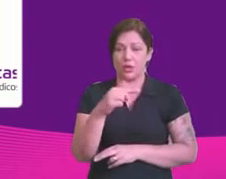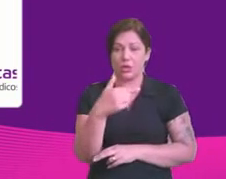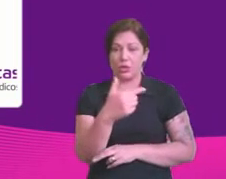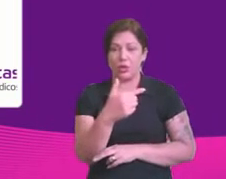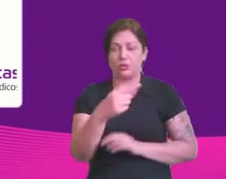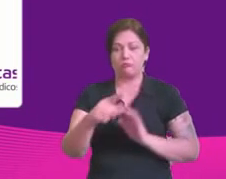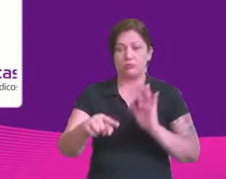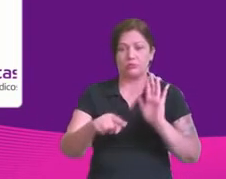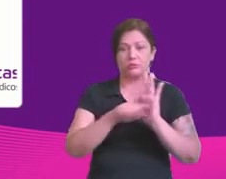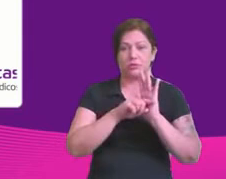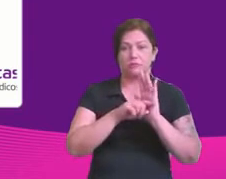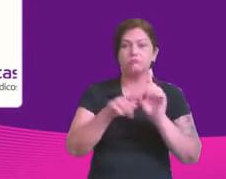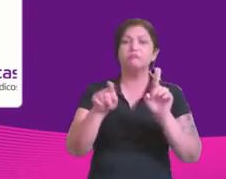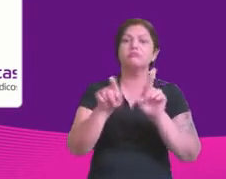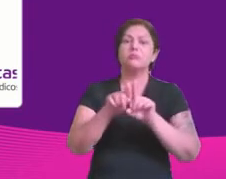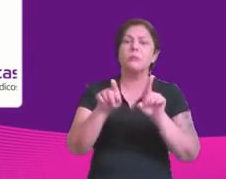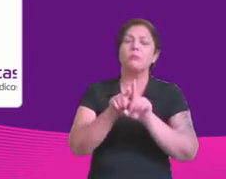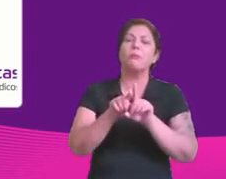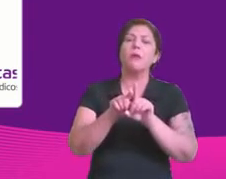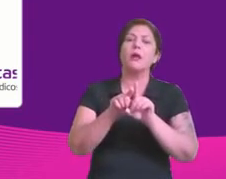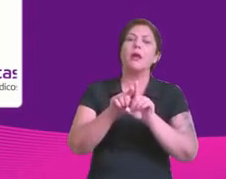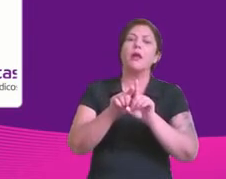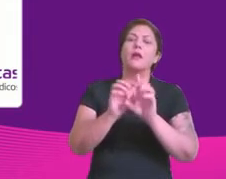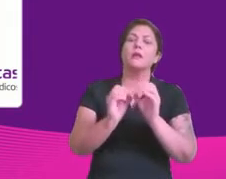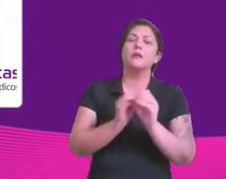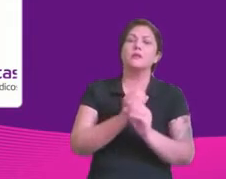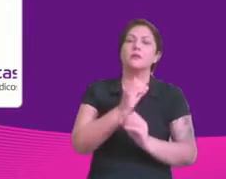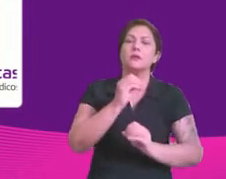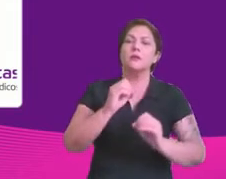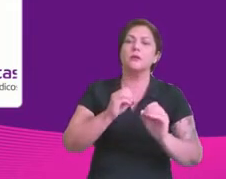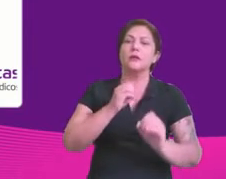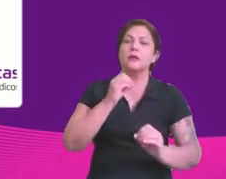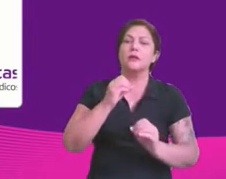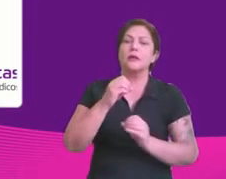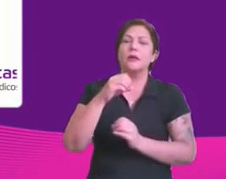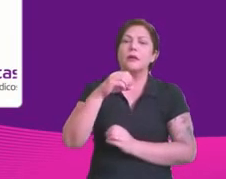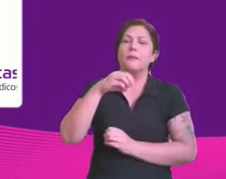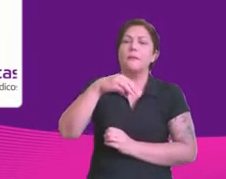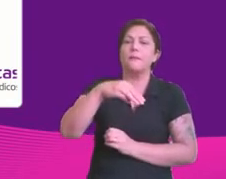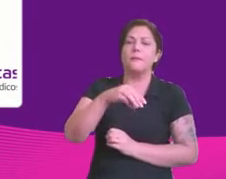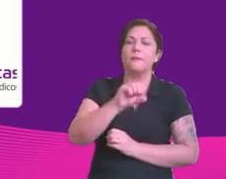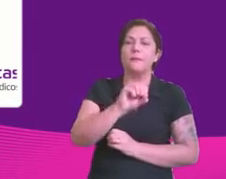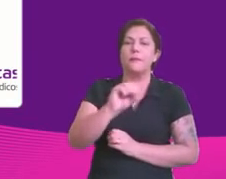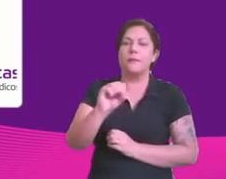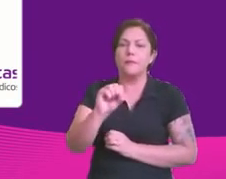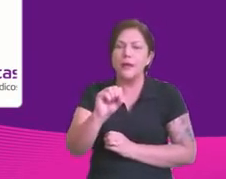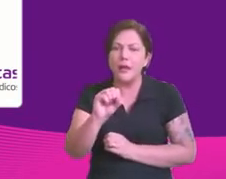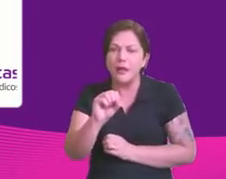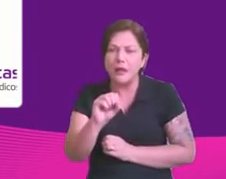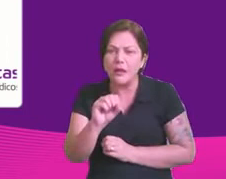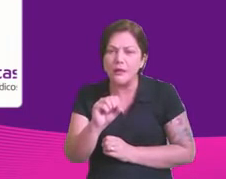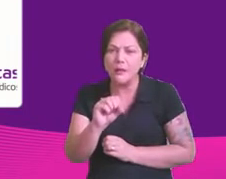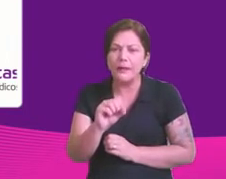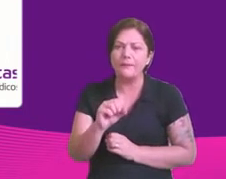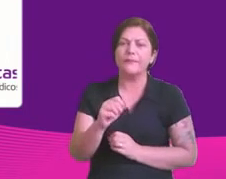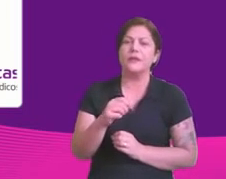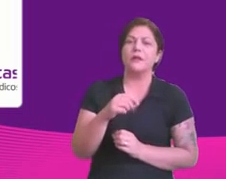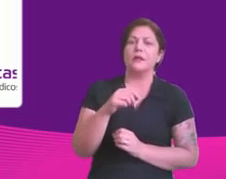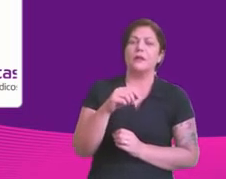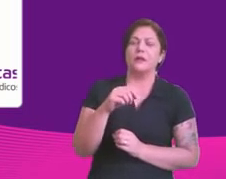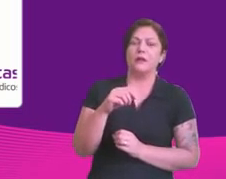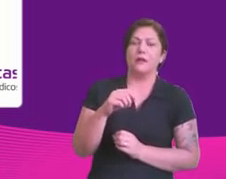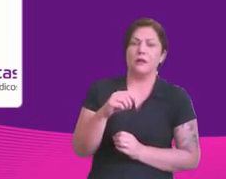de microsatélite, PDL1 com CPS de 20, pela o kit